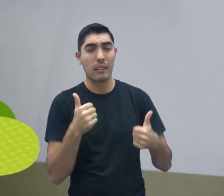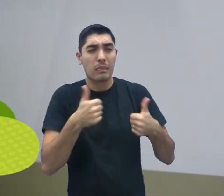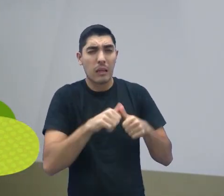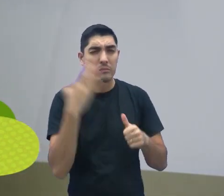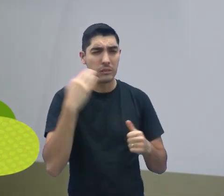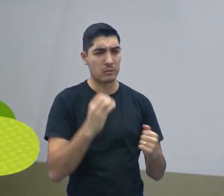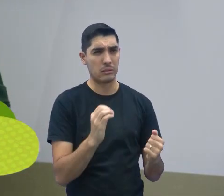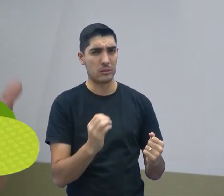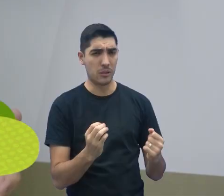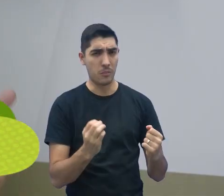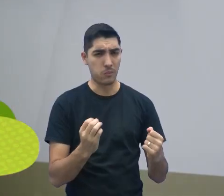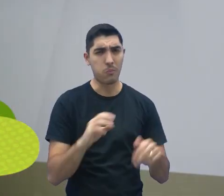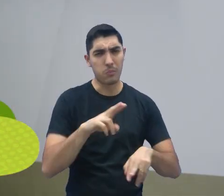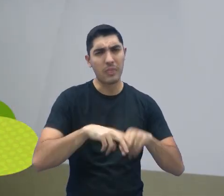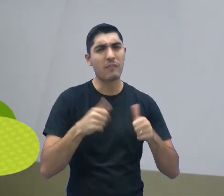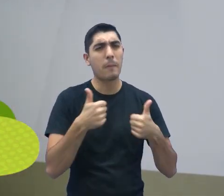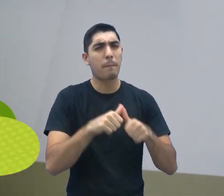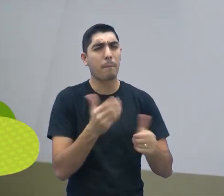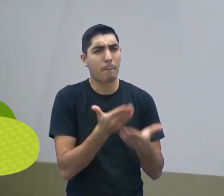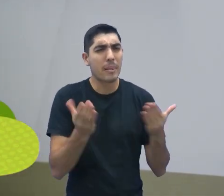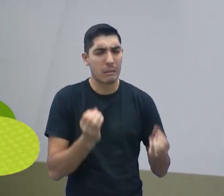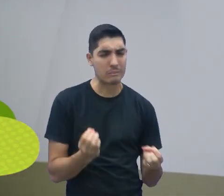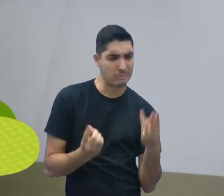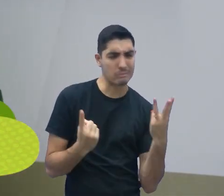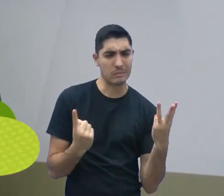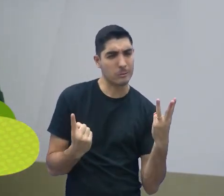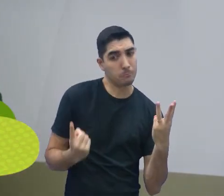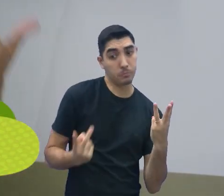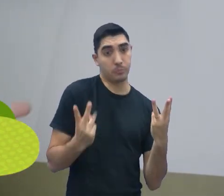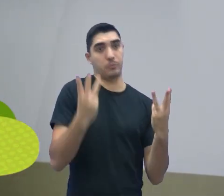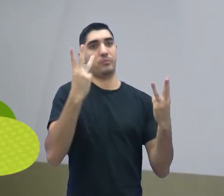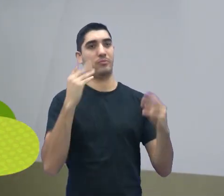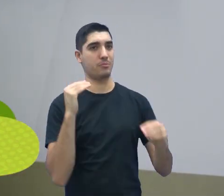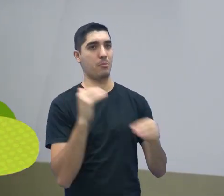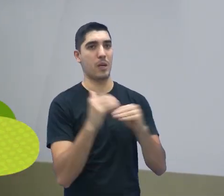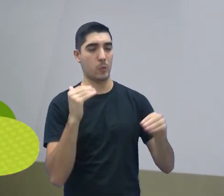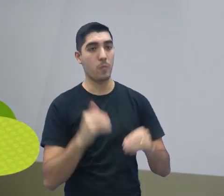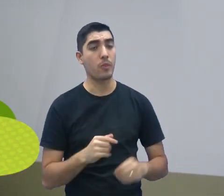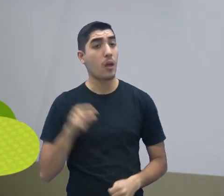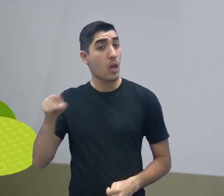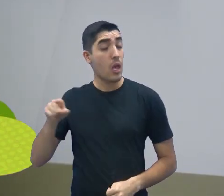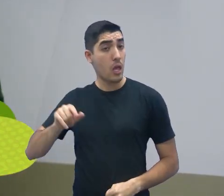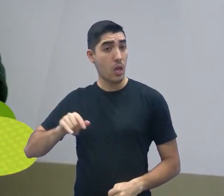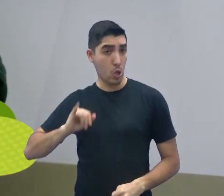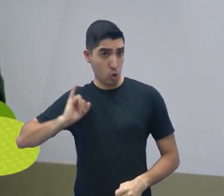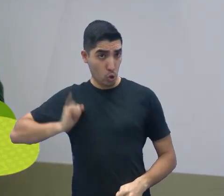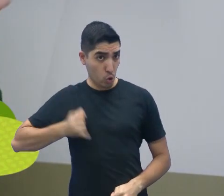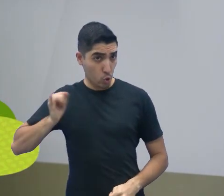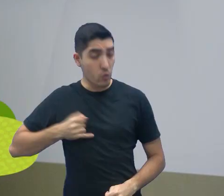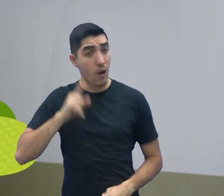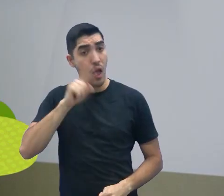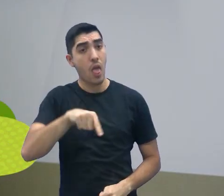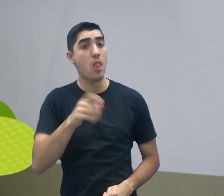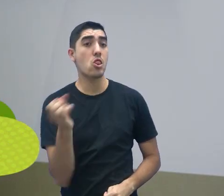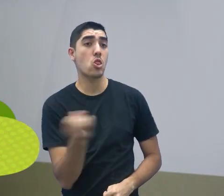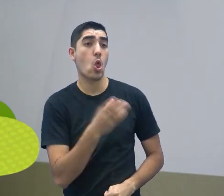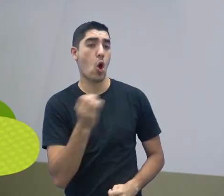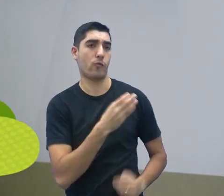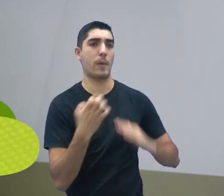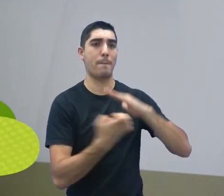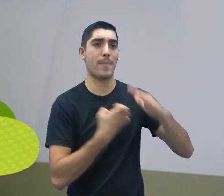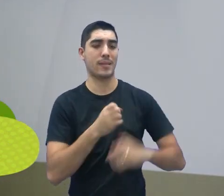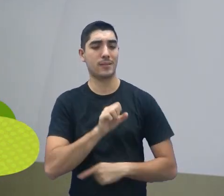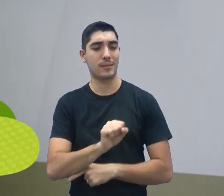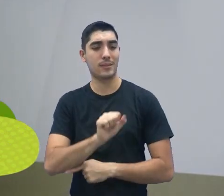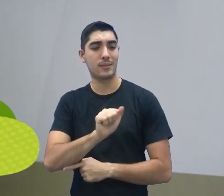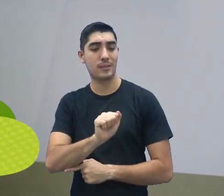terminou 3-3 e foi goleado pela Ferroviária por 5-1. Juventus que virou SAF recentemente, pessoal, até da página Escanteio SP, que conhece muito